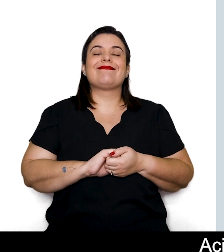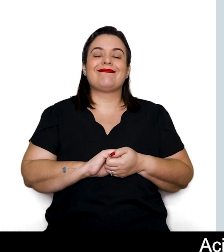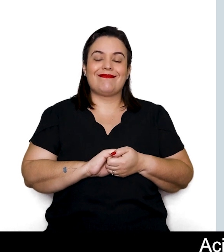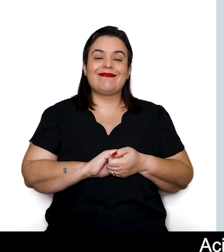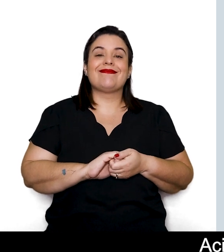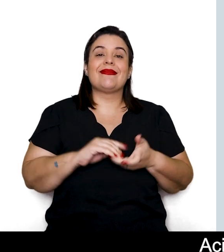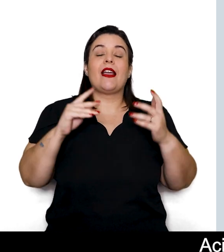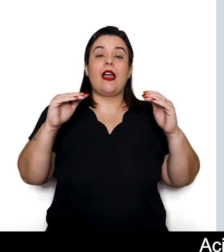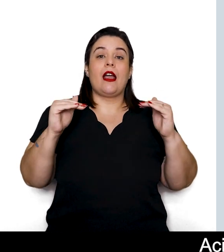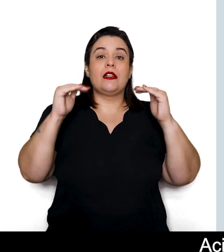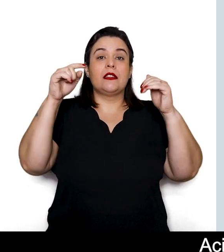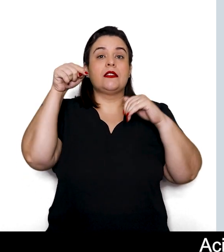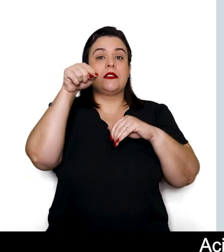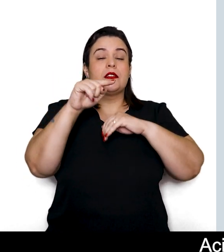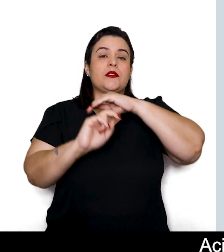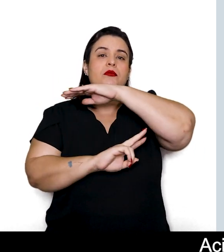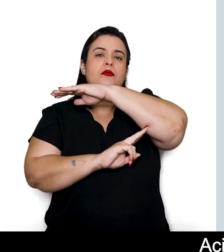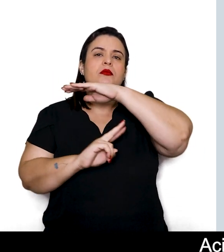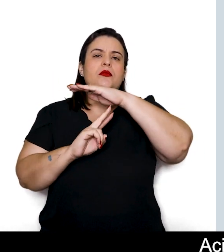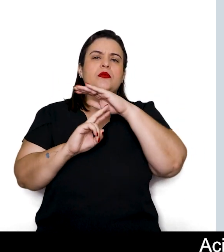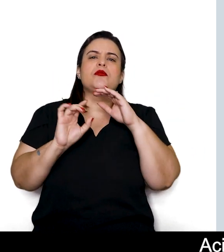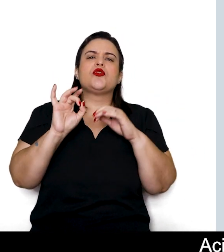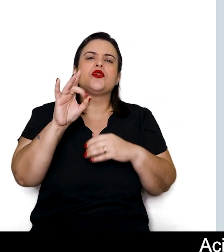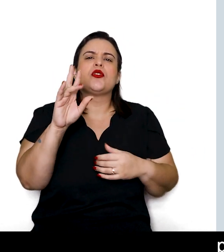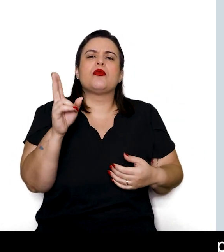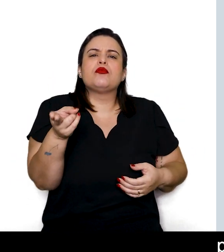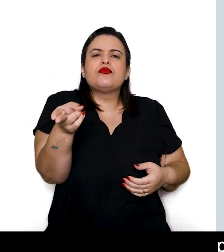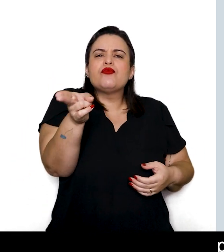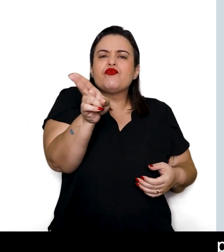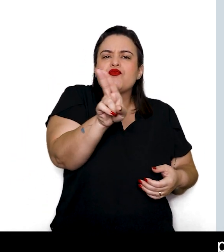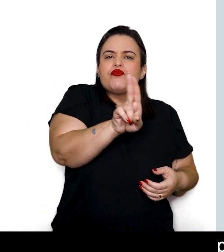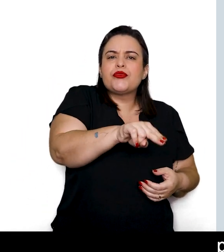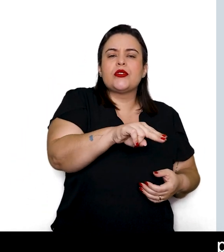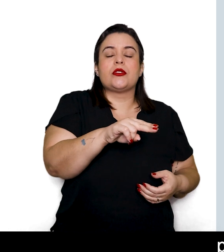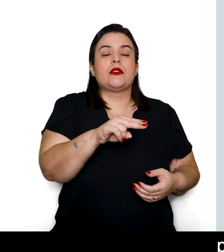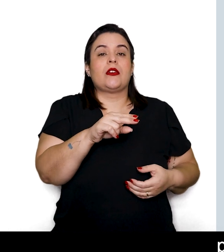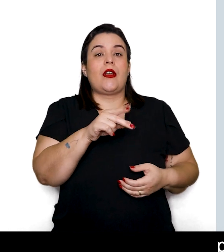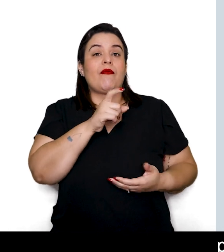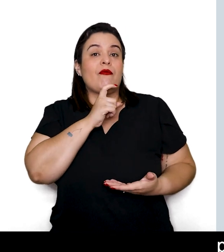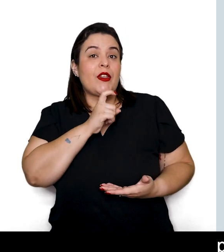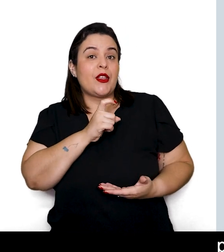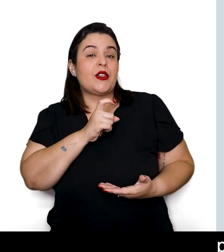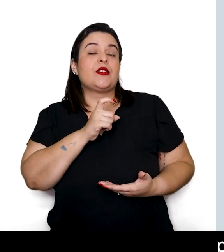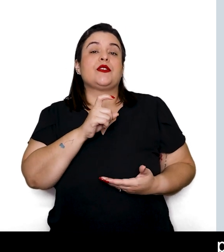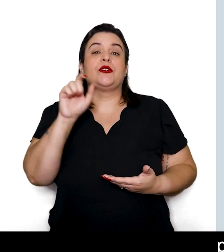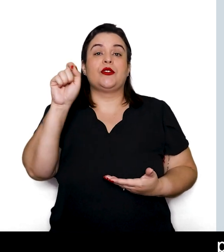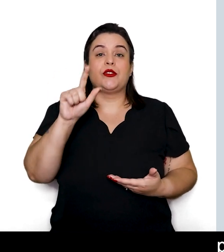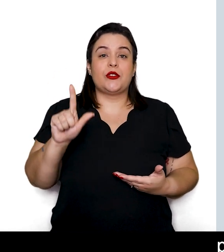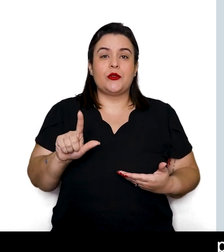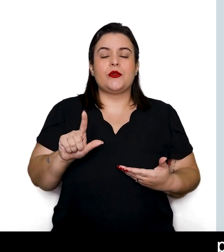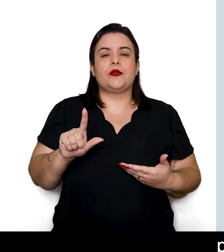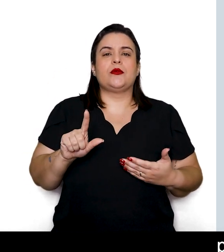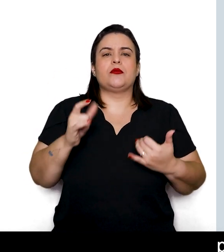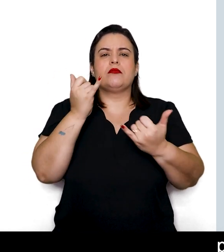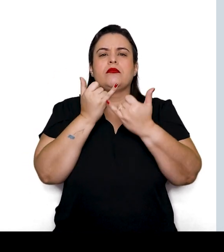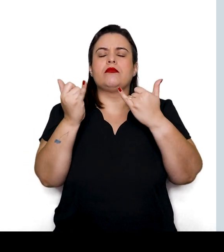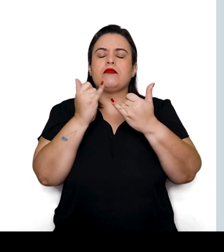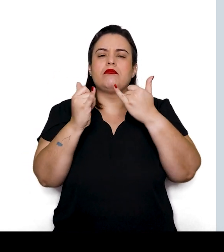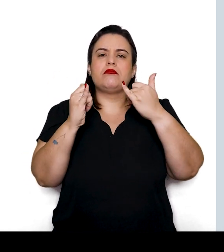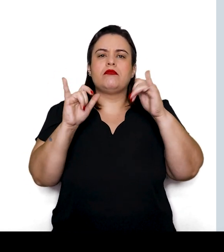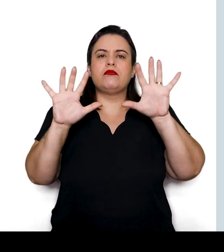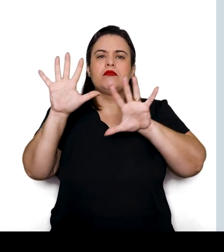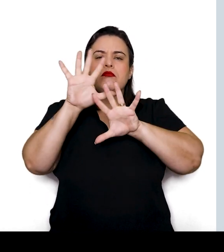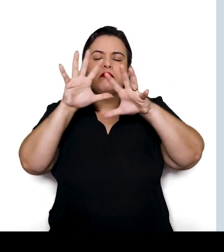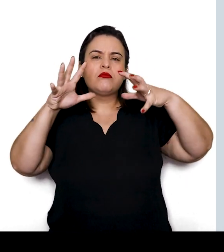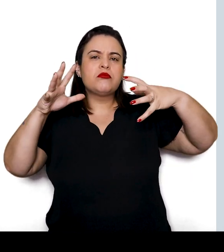da lagoa, a ponte japonesa é apenas insinuada por traços arqueados em tons escuros de verde e azul,